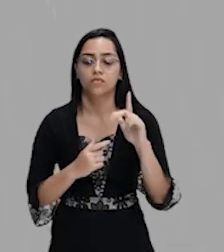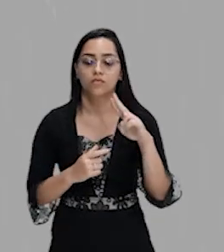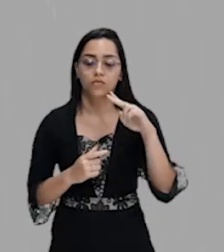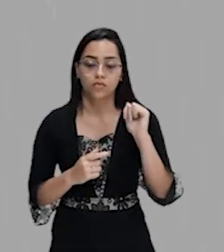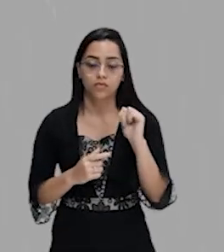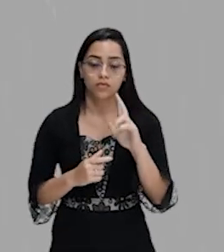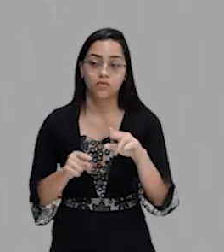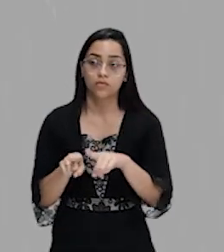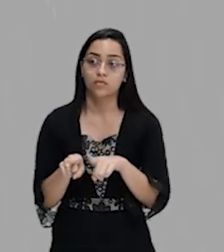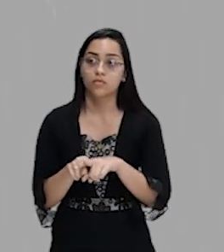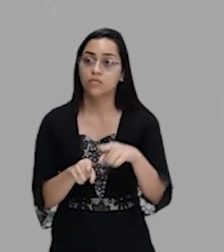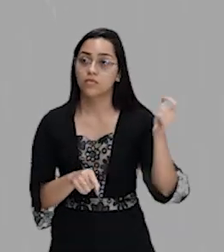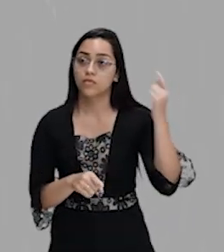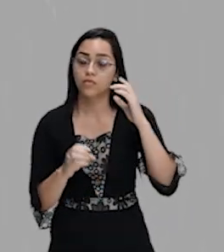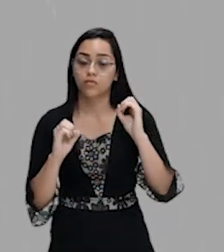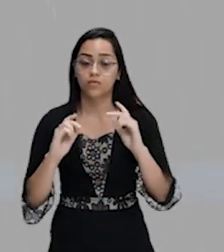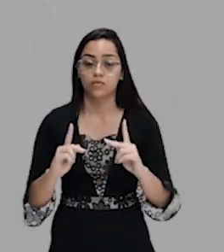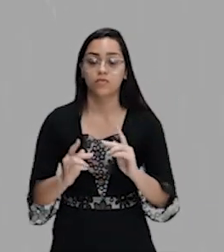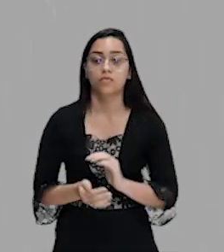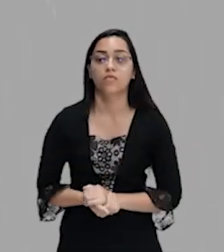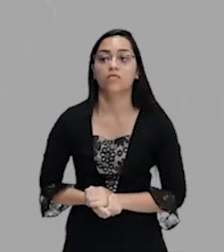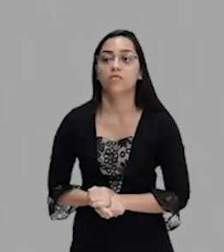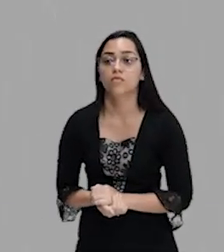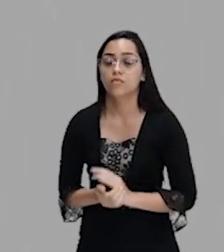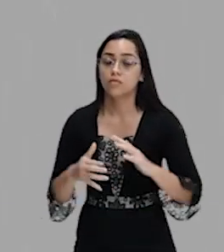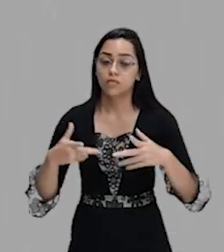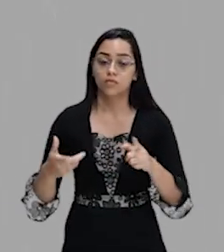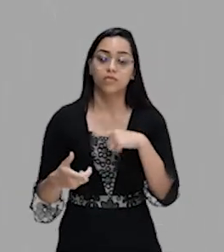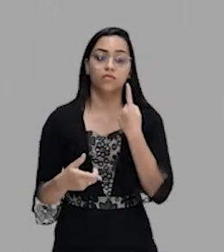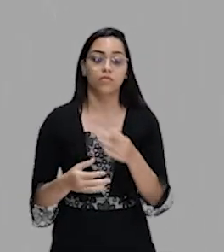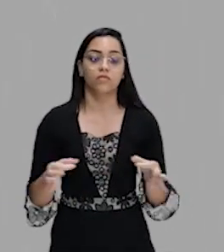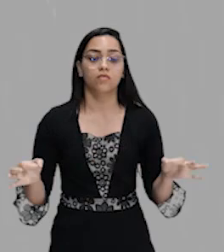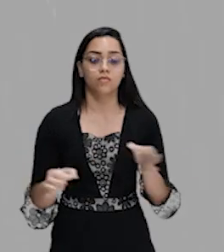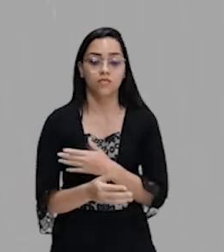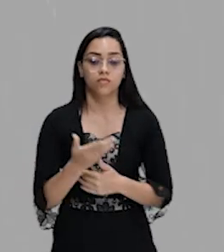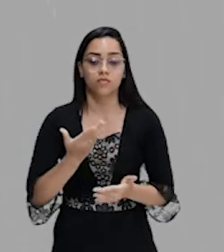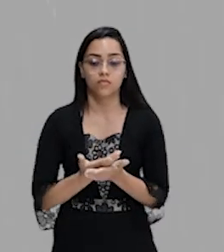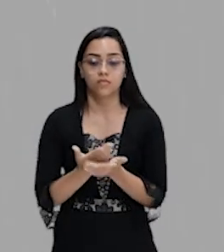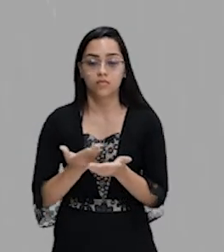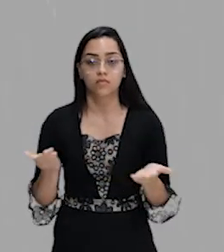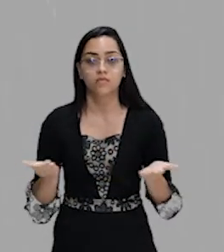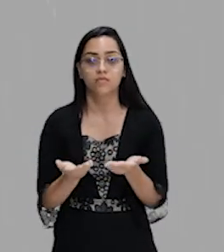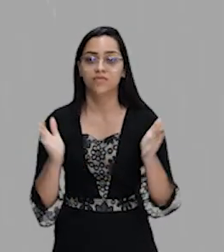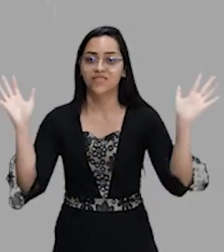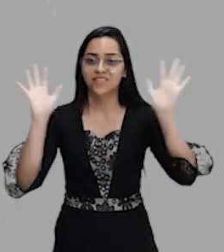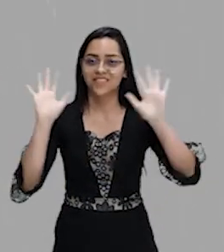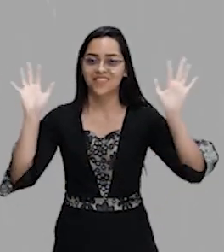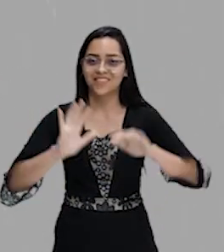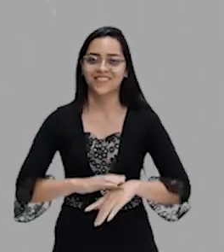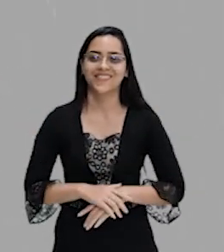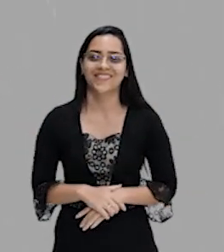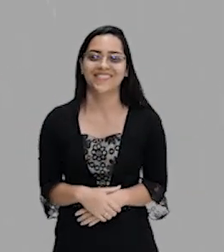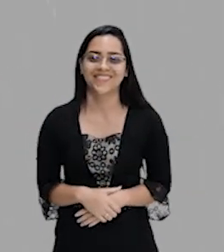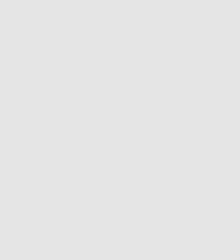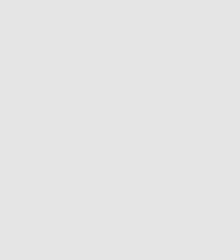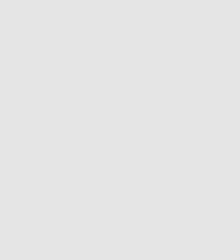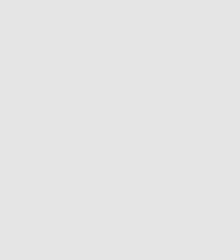lunar é o eclipse solar, tá ok? Bom, então com isso nós finalizamos a nossa aula de hoje e até a próxima.